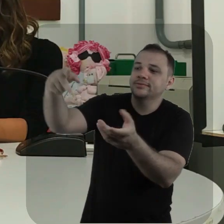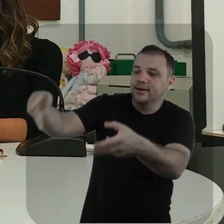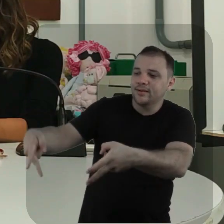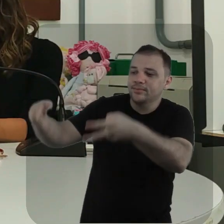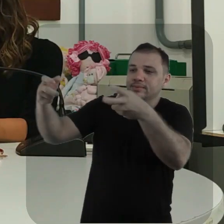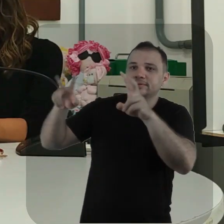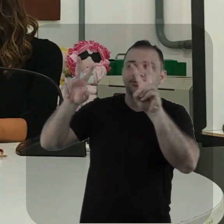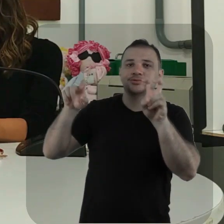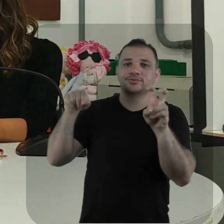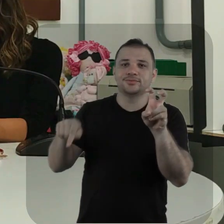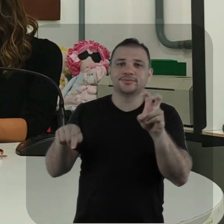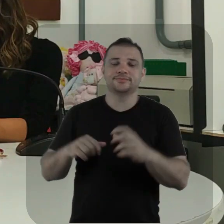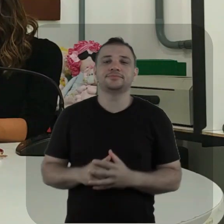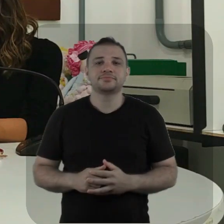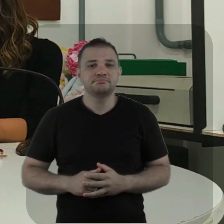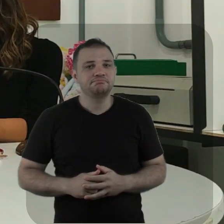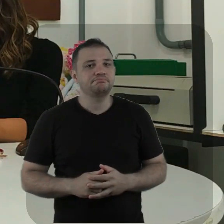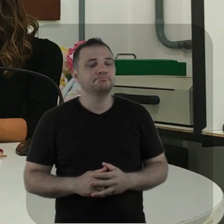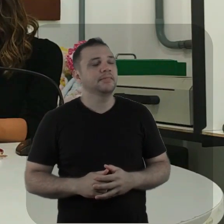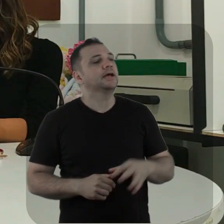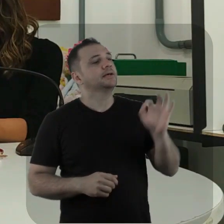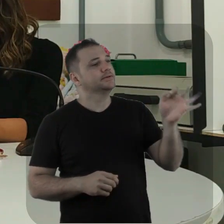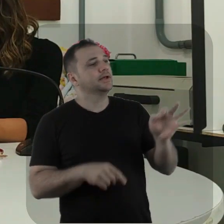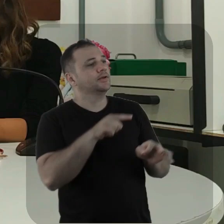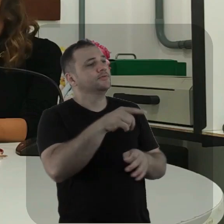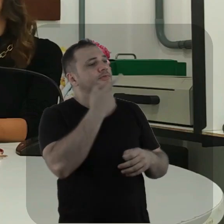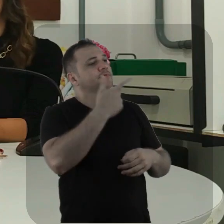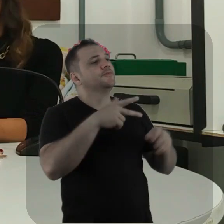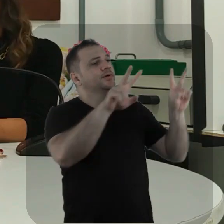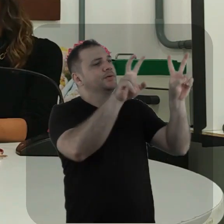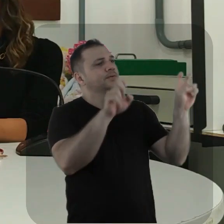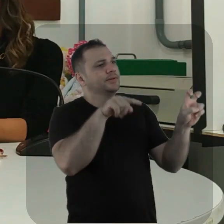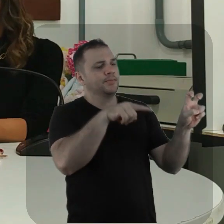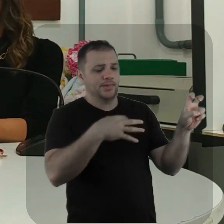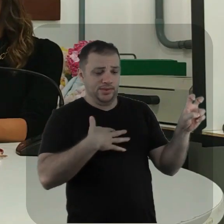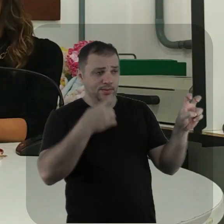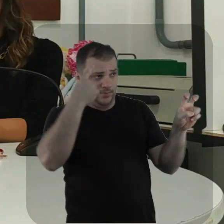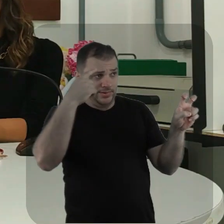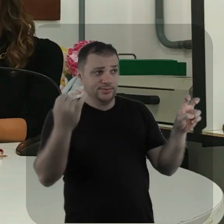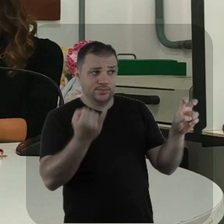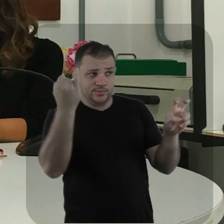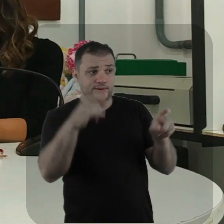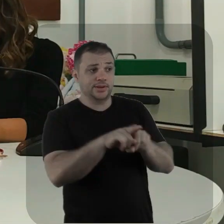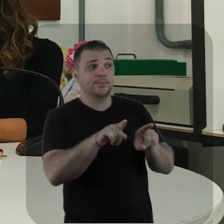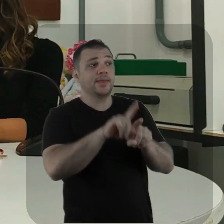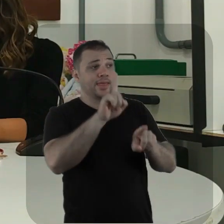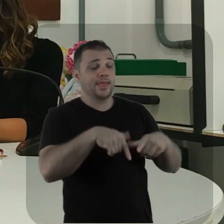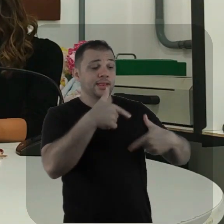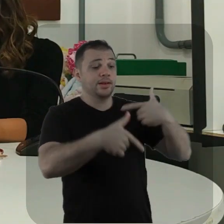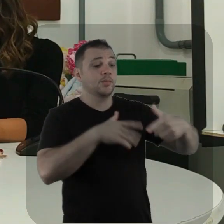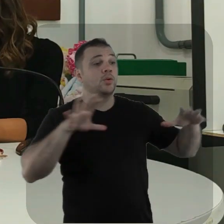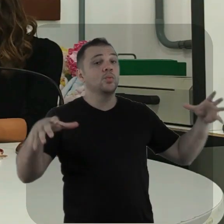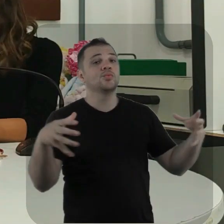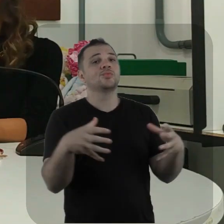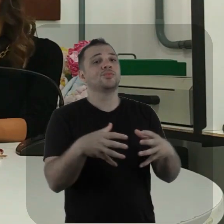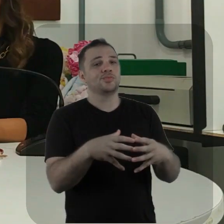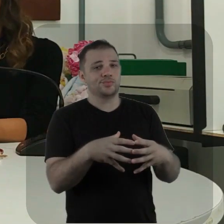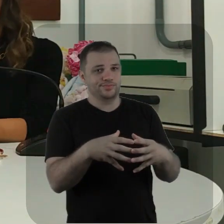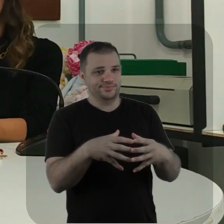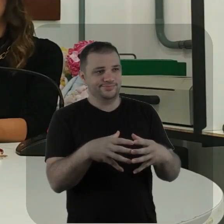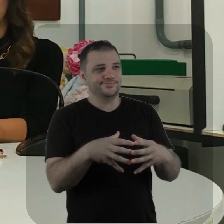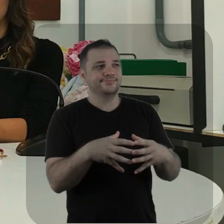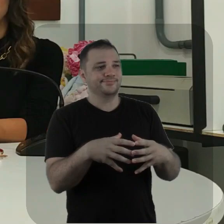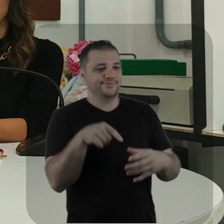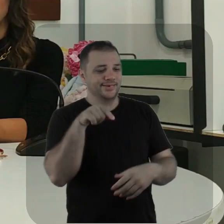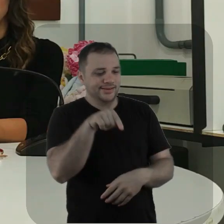extrema relevância também, que é esse trabalho em equipe. Uhum. Então, se você muitas vezes não tem esse diálogo com o psiquiatra que atende